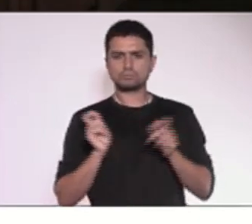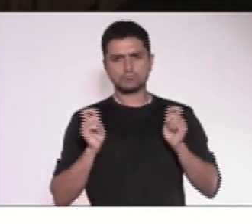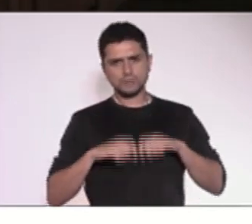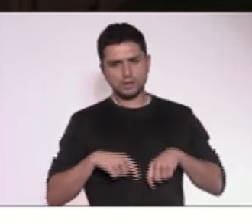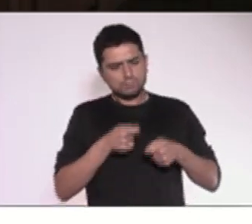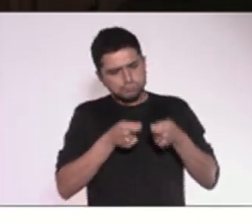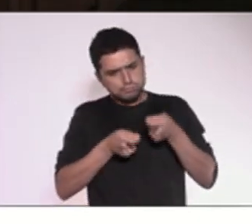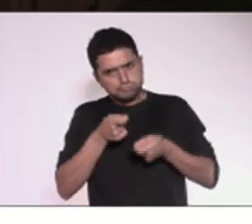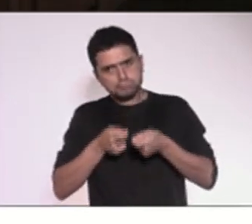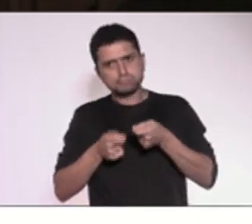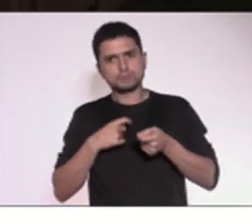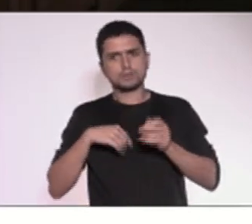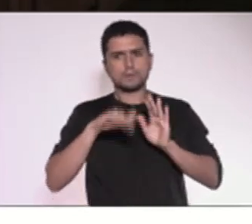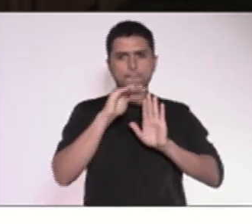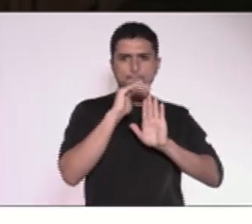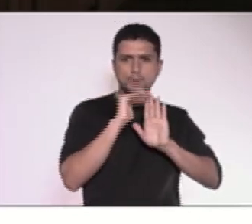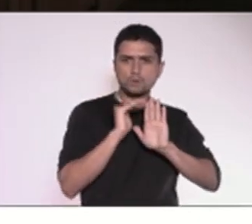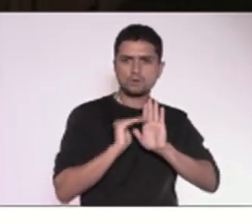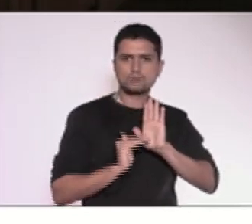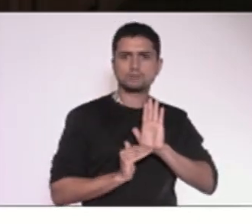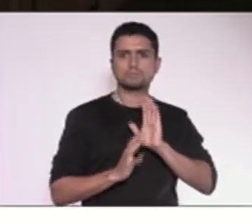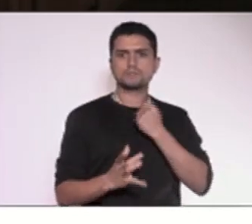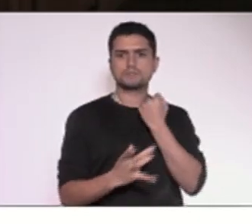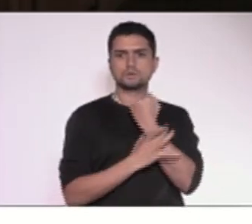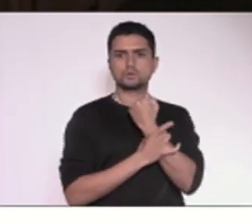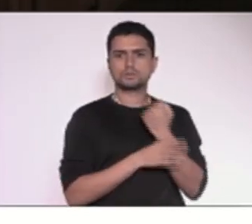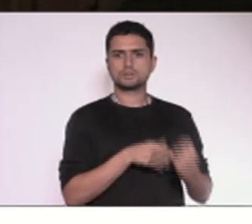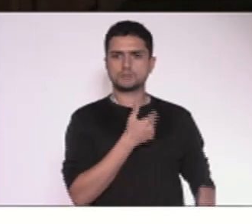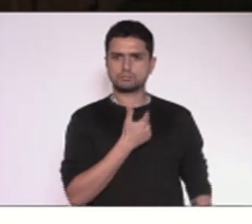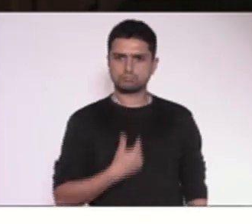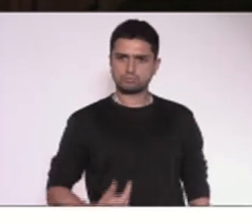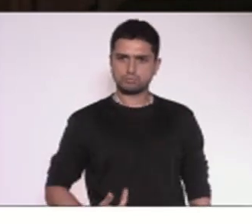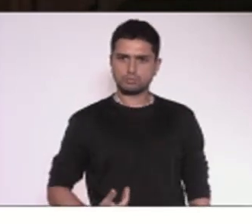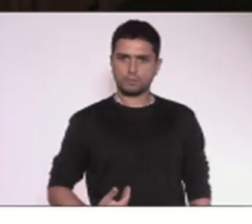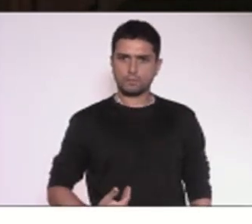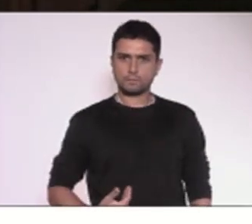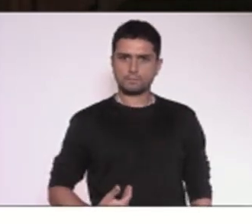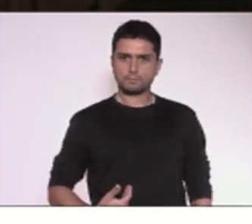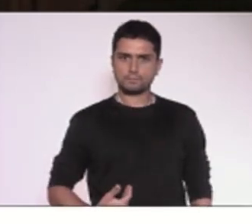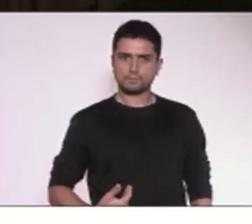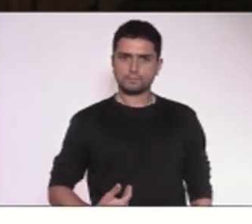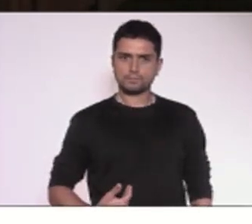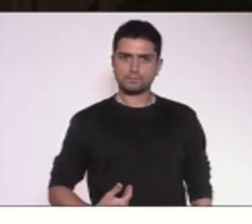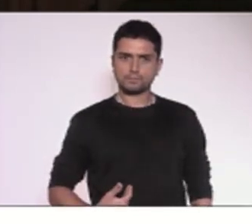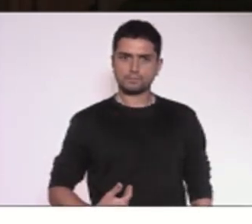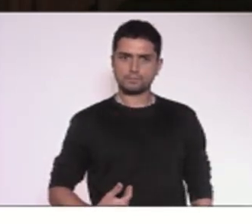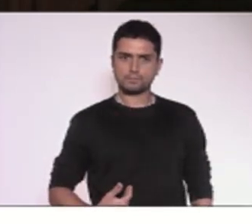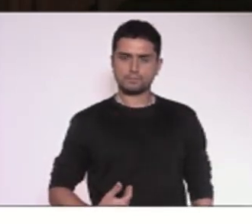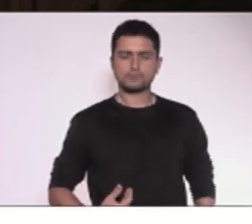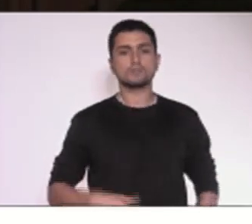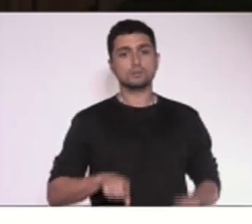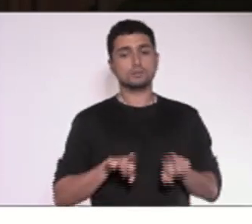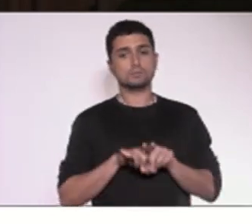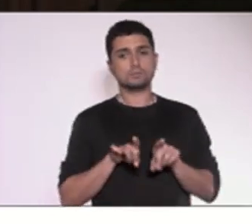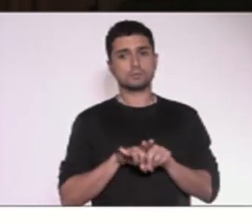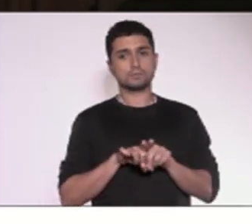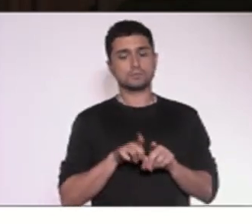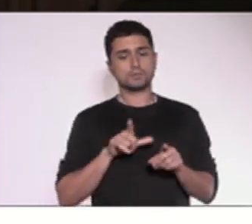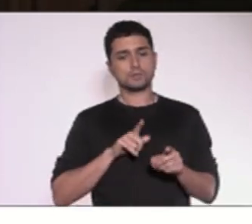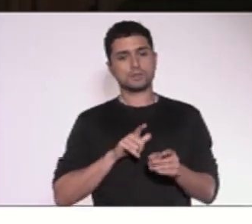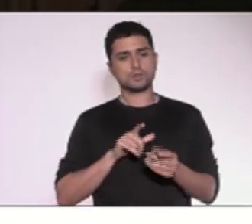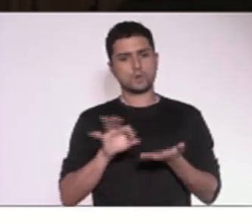vários programas de segurança pública, entre eles a contratação de mais